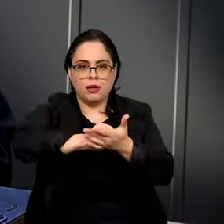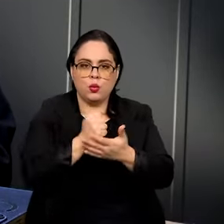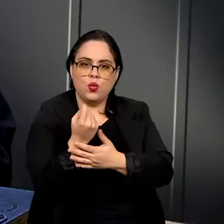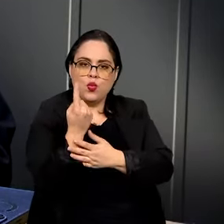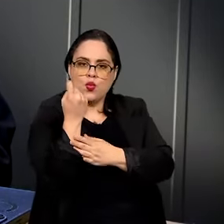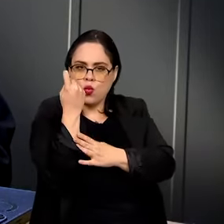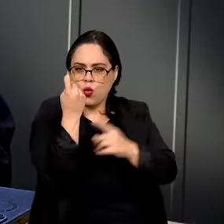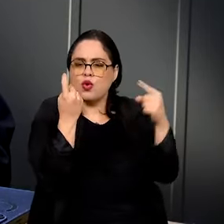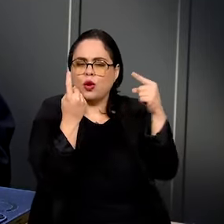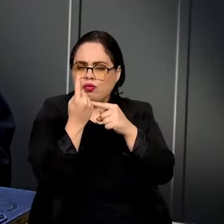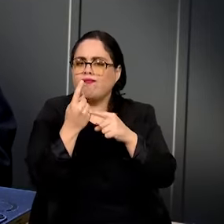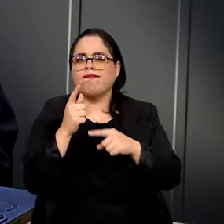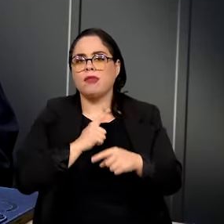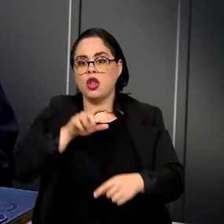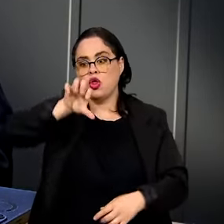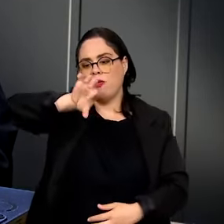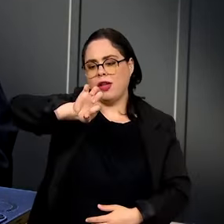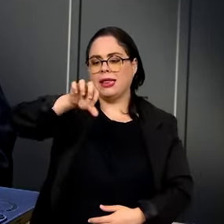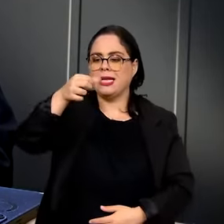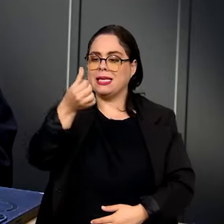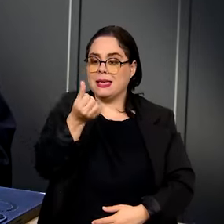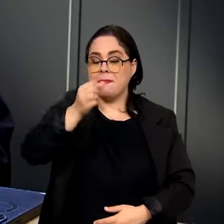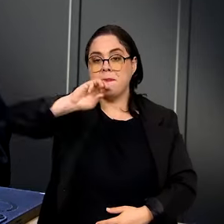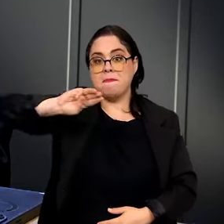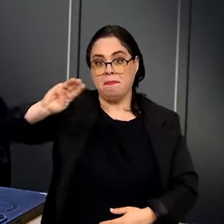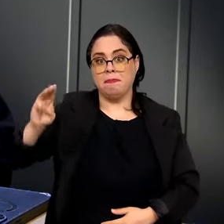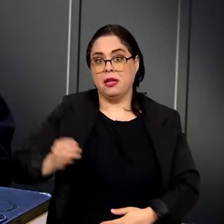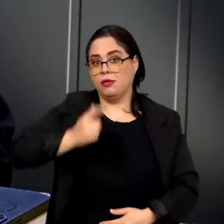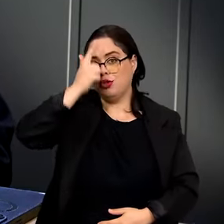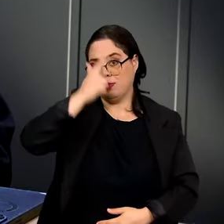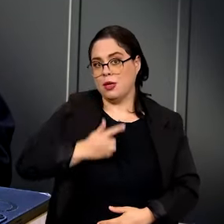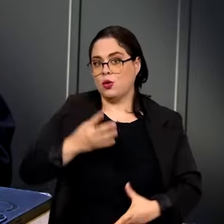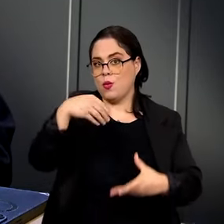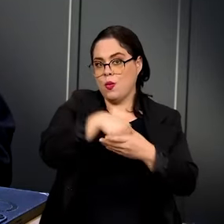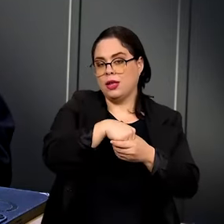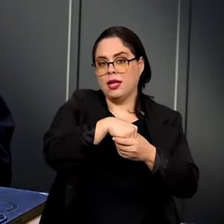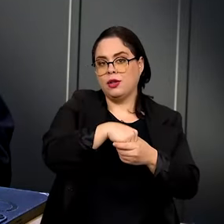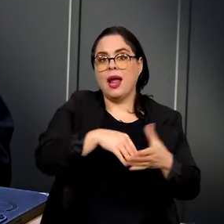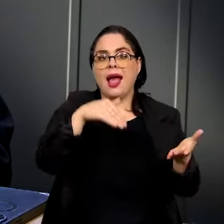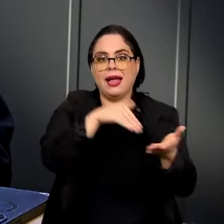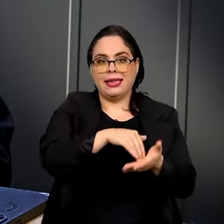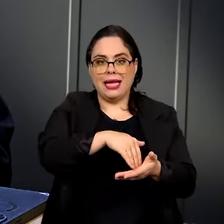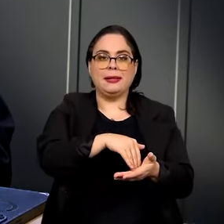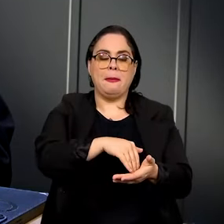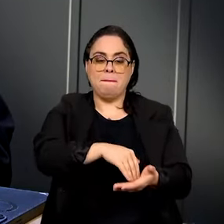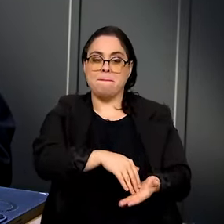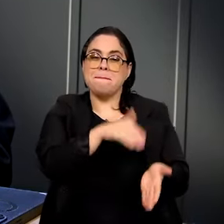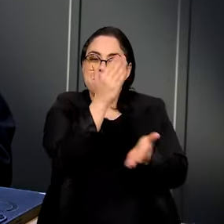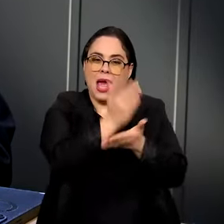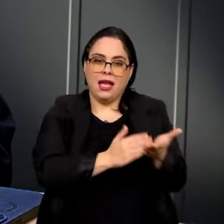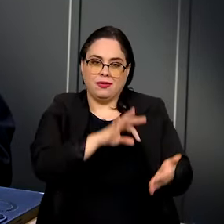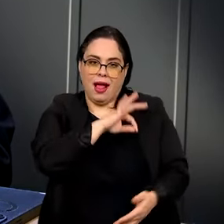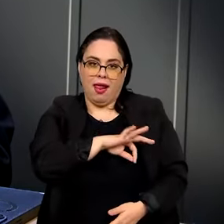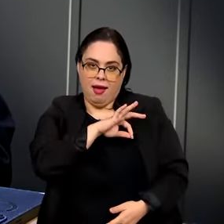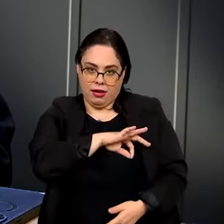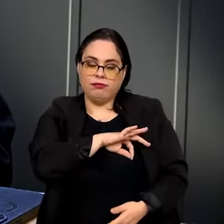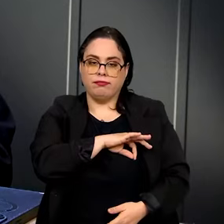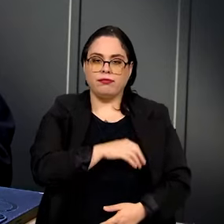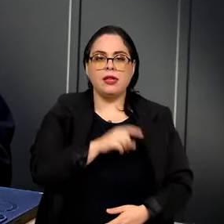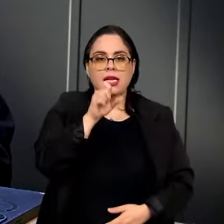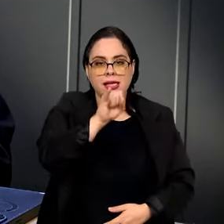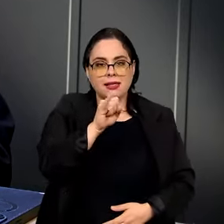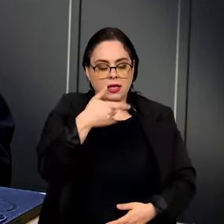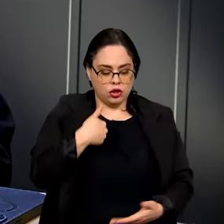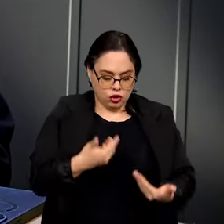for fazer uma análise do cadastro único cadastro único hoje a gente tem 96 milhões de pessoas que ganha até meio salário